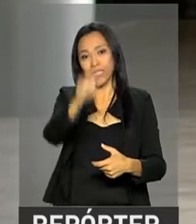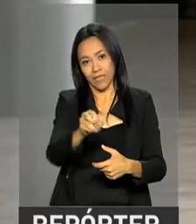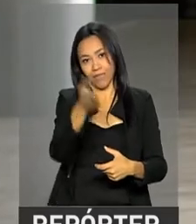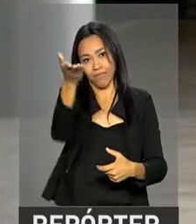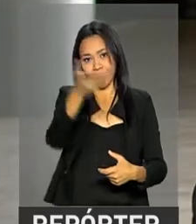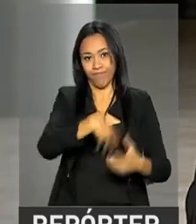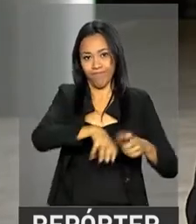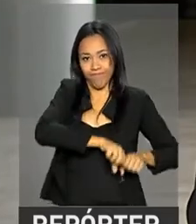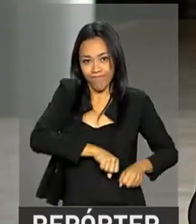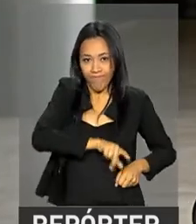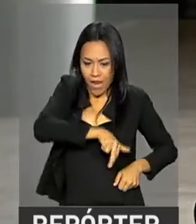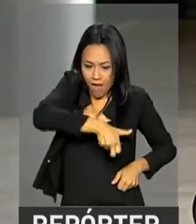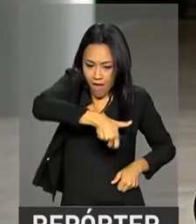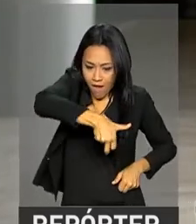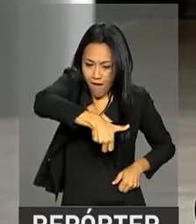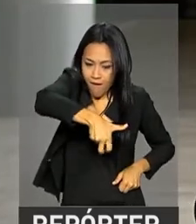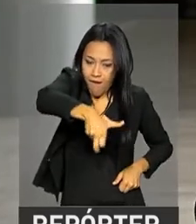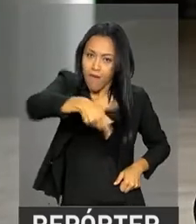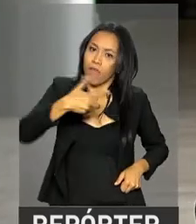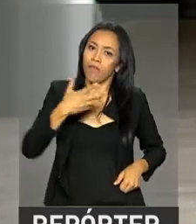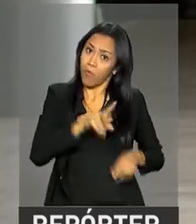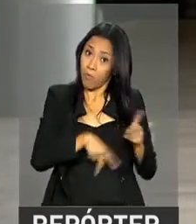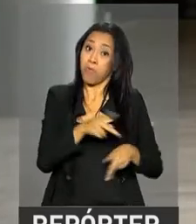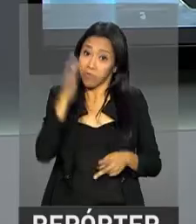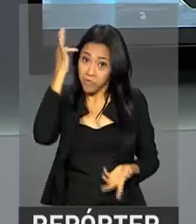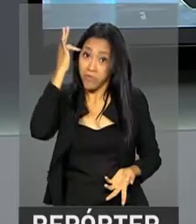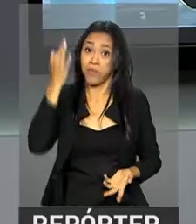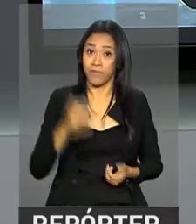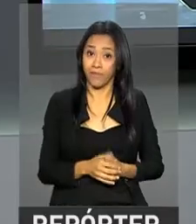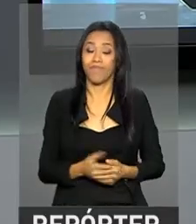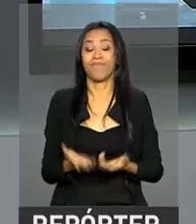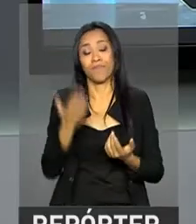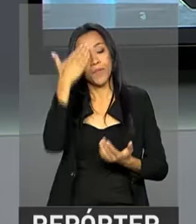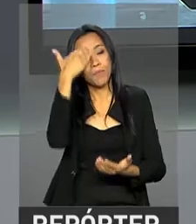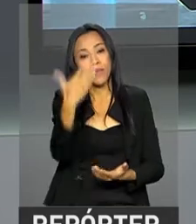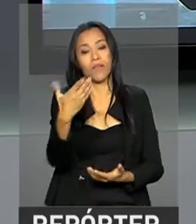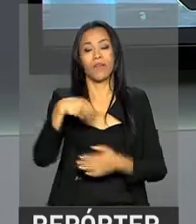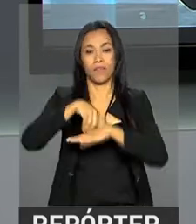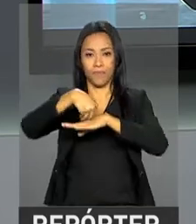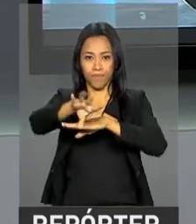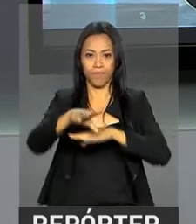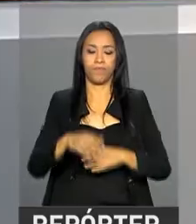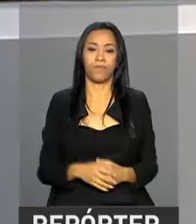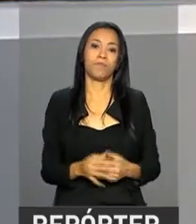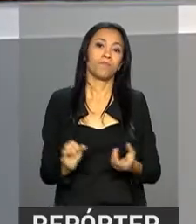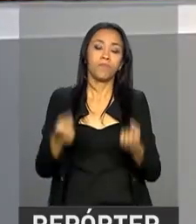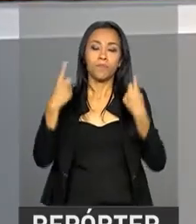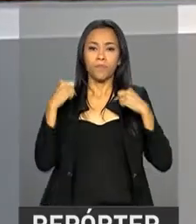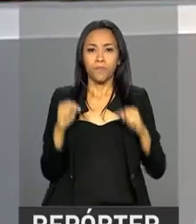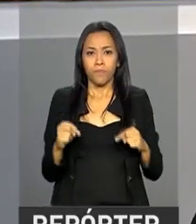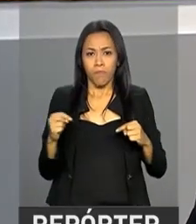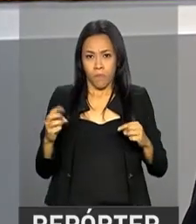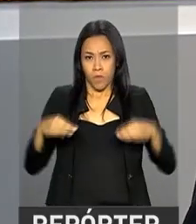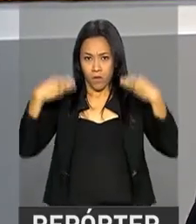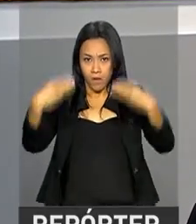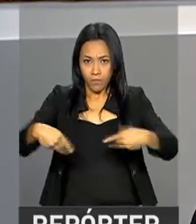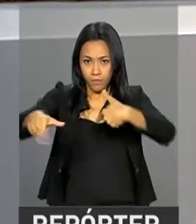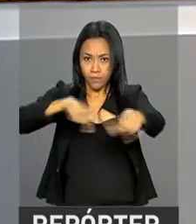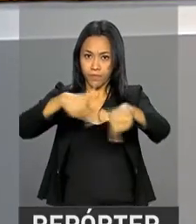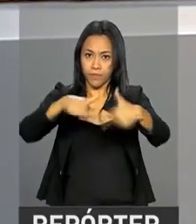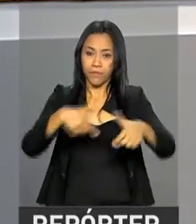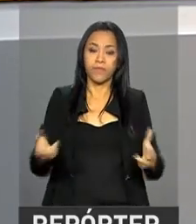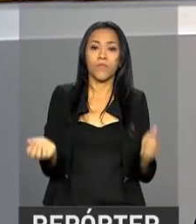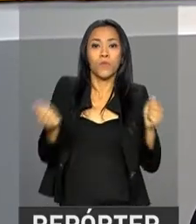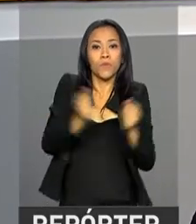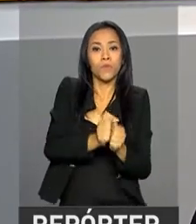promessas é um povo de fé é carla é isso aí nem obrigado então pelas suas informações o ministério do trabalho e o